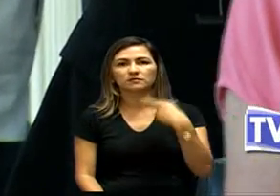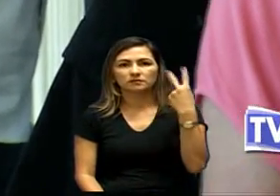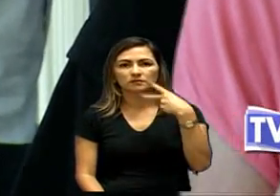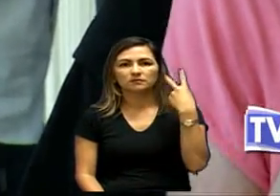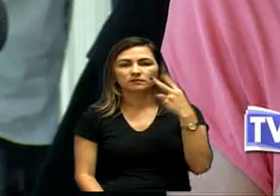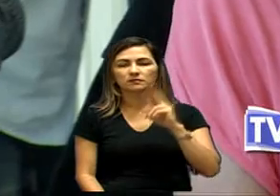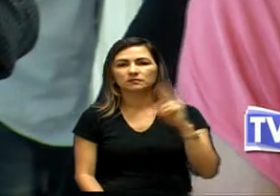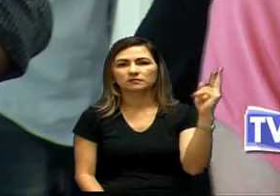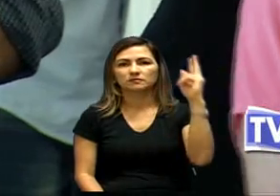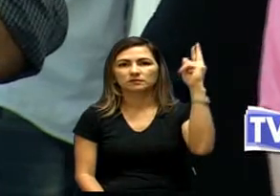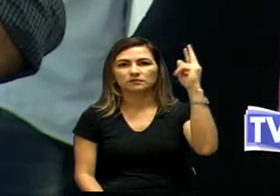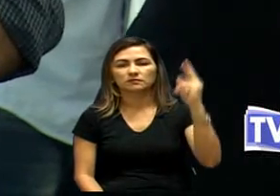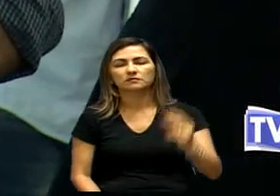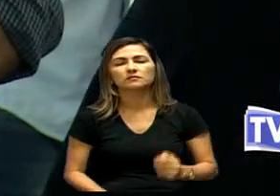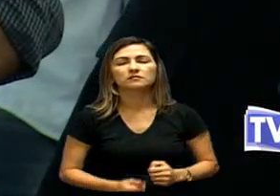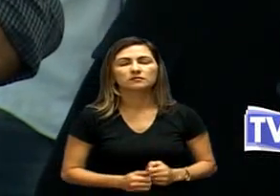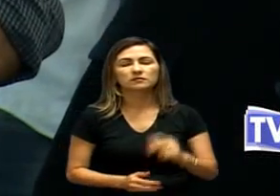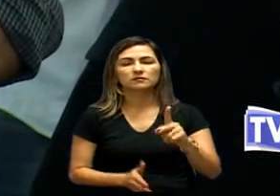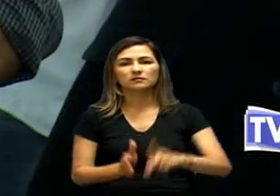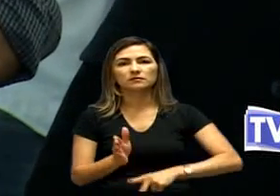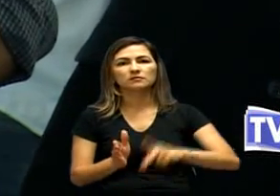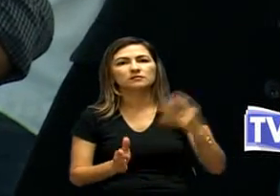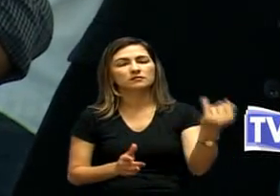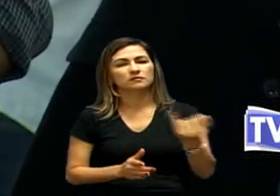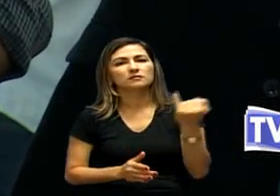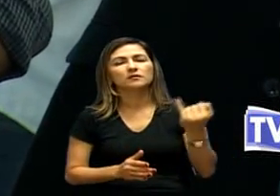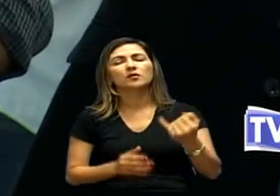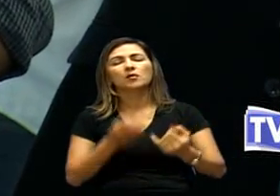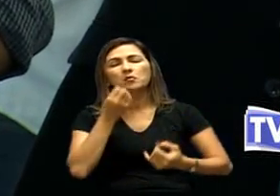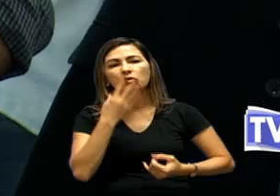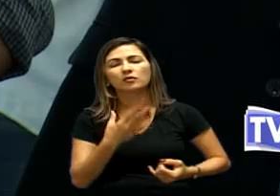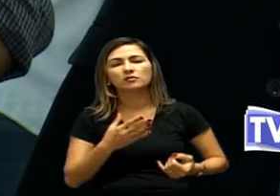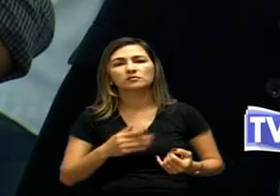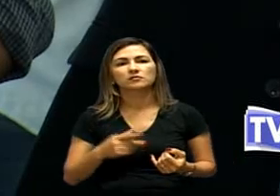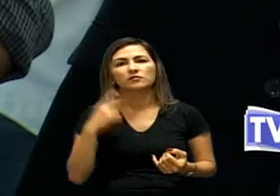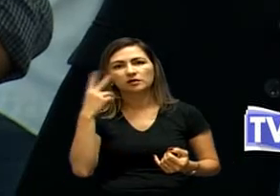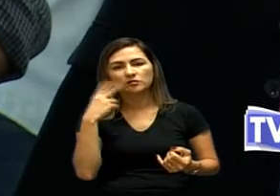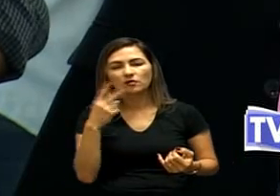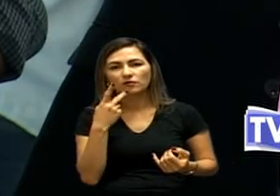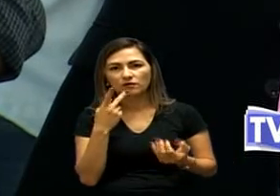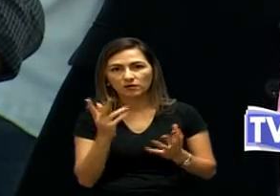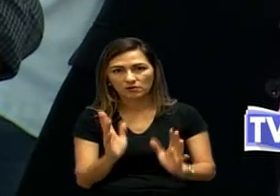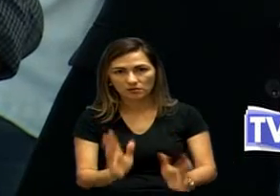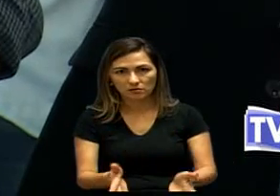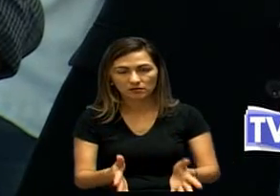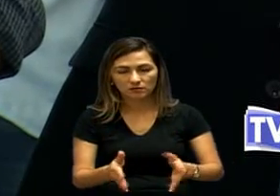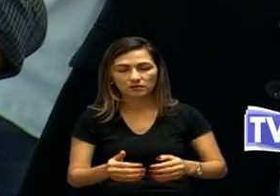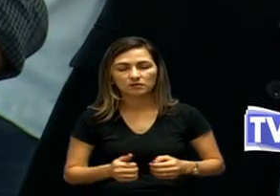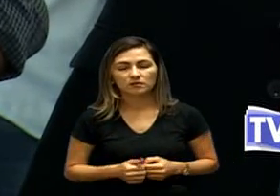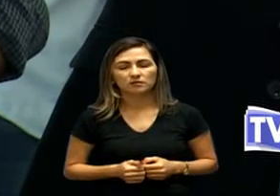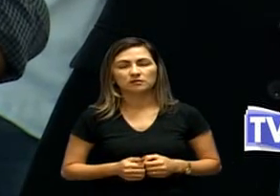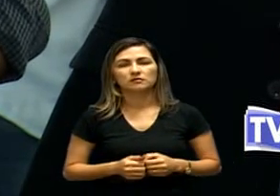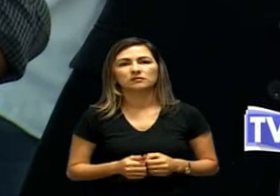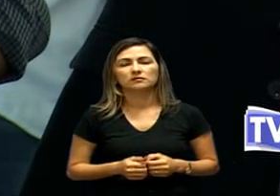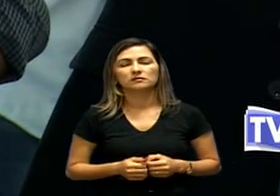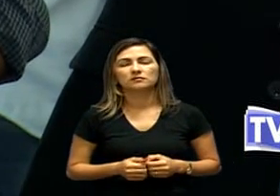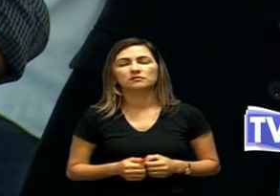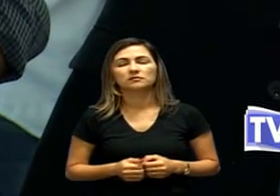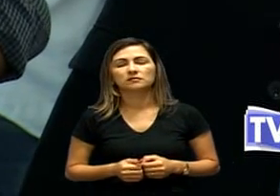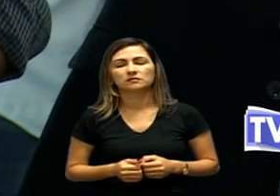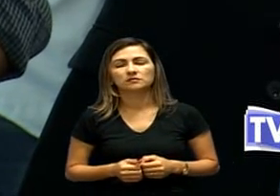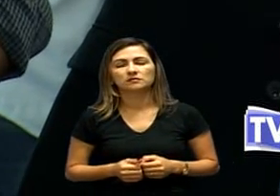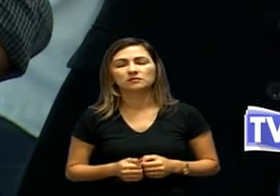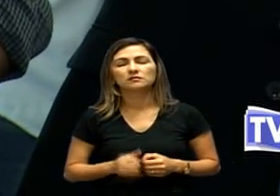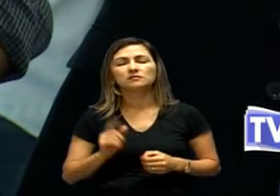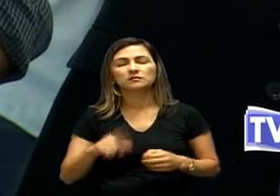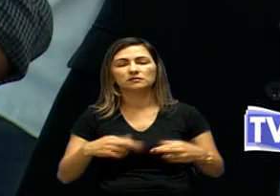uma vez que nós temos, como foi muito bem falado por vários vereadores aqui, em relação ao problema com roubos de